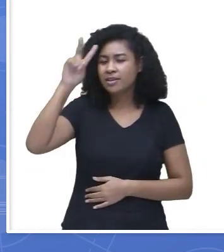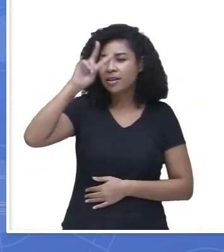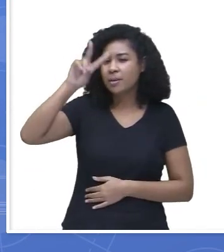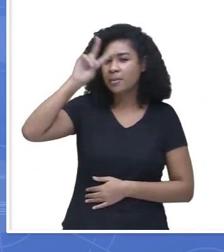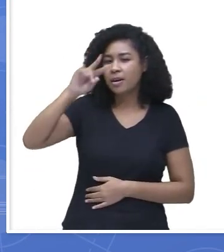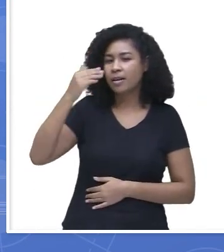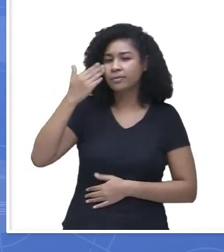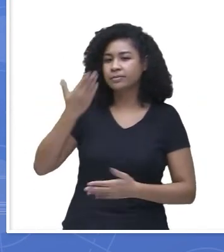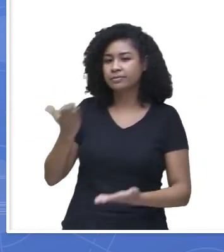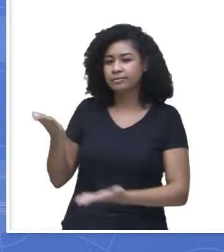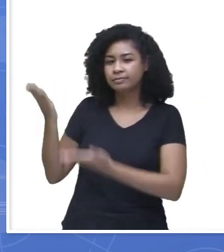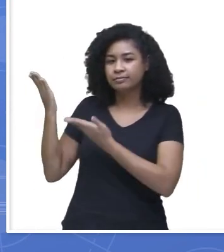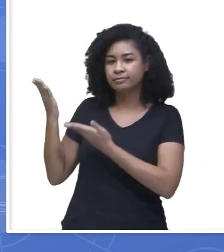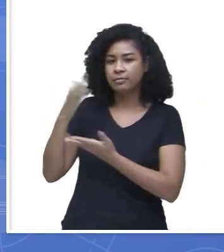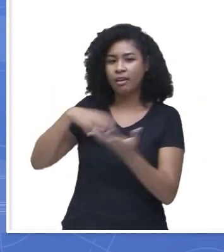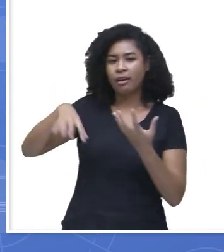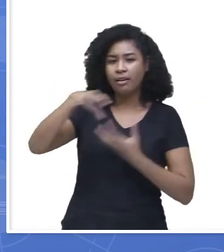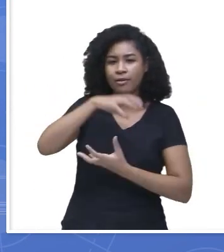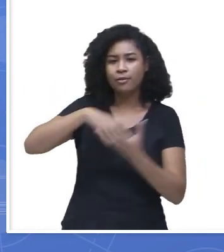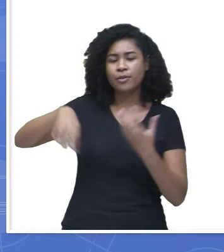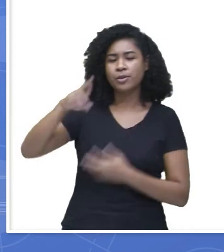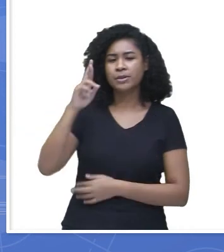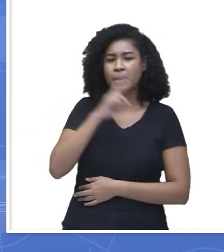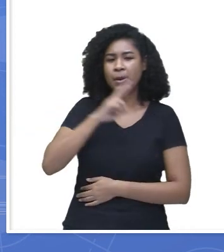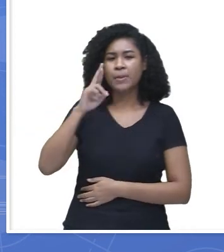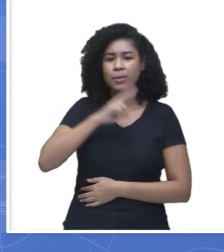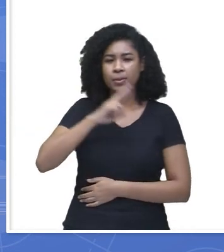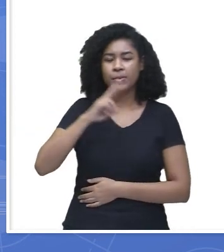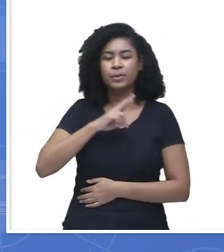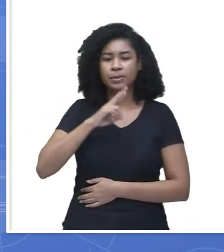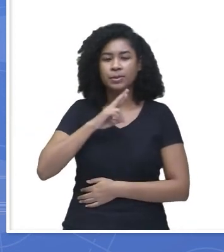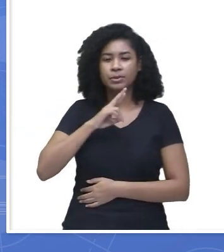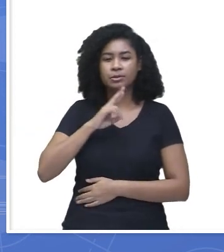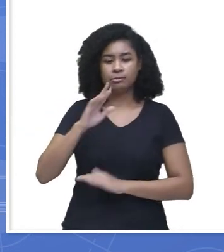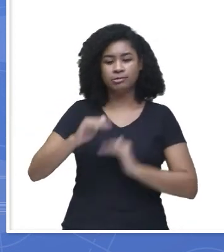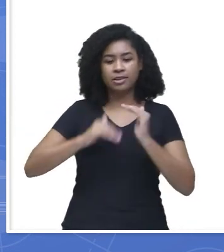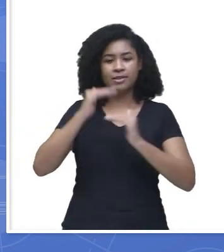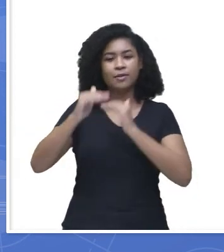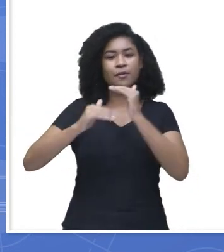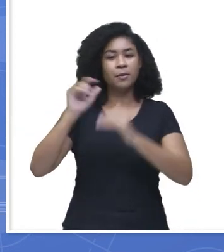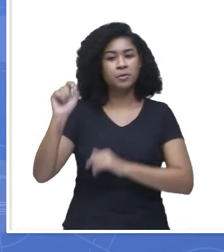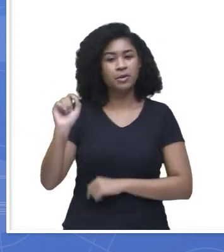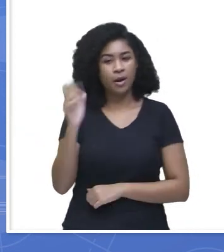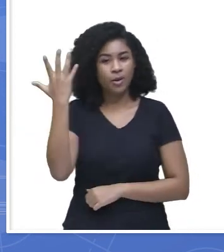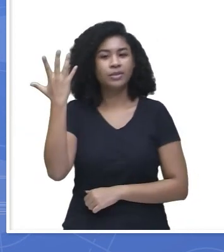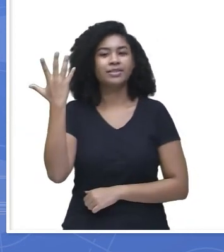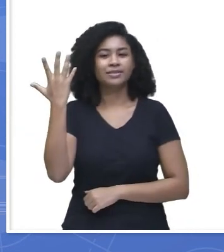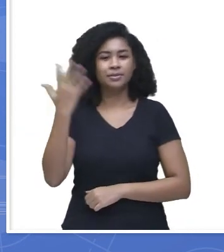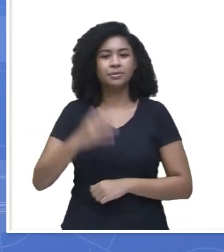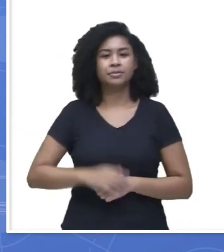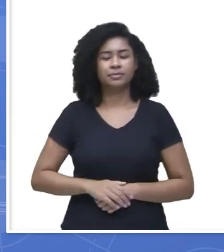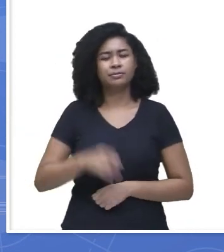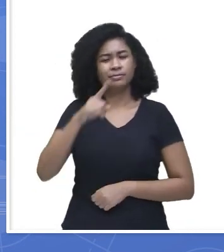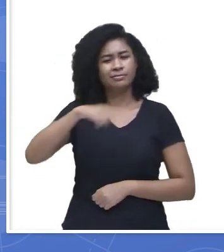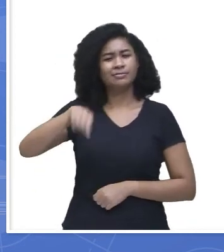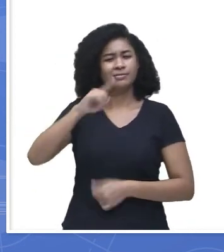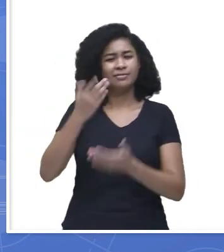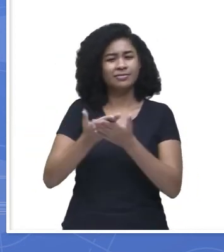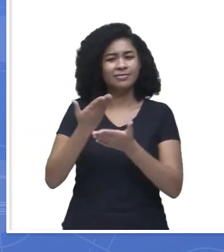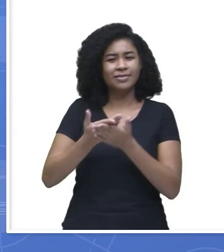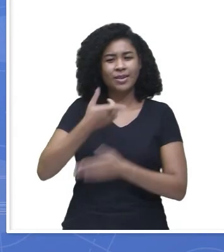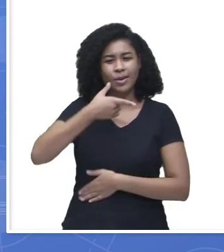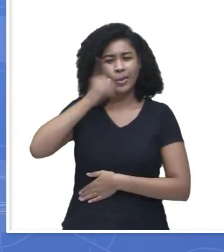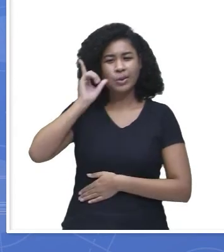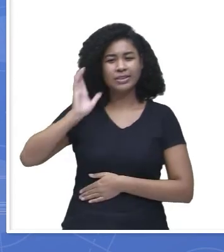lá? Revolução Russa e seus desdobramentos. Então, nada mais do que vocês viram na aula de ontem. Nós já